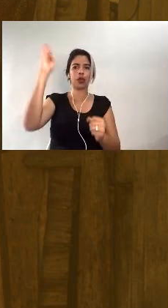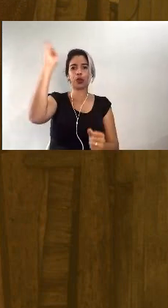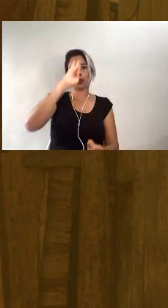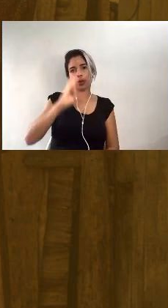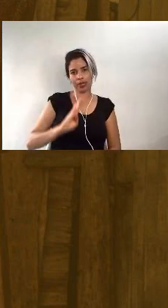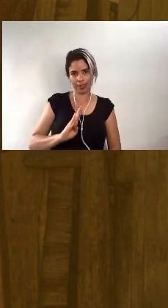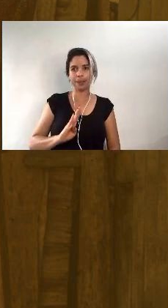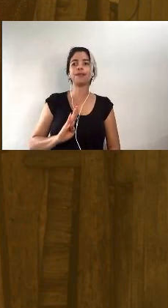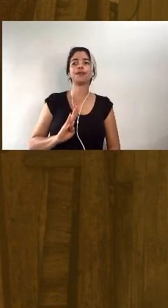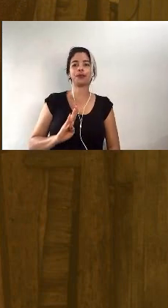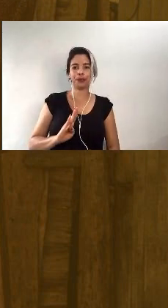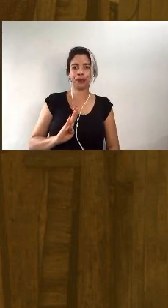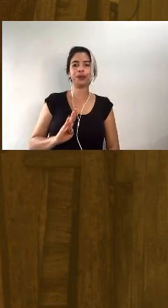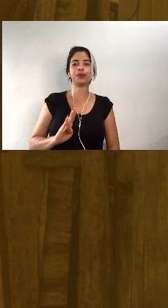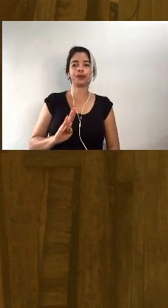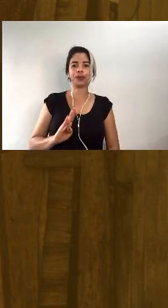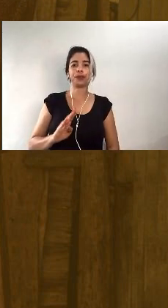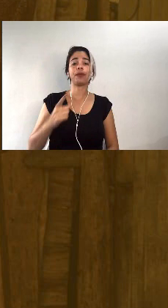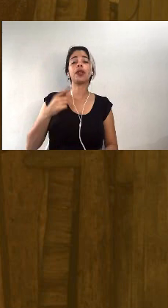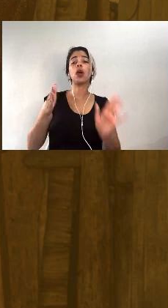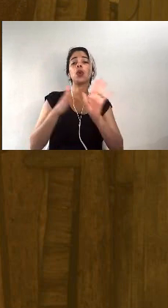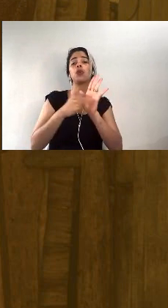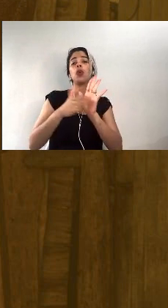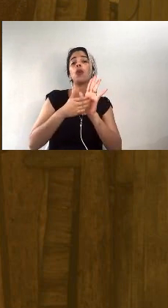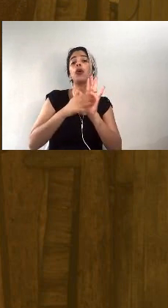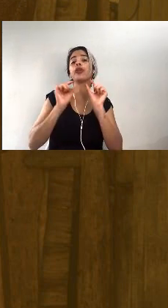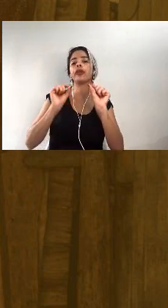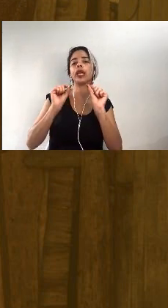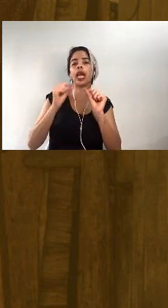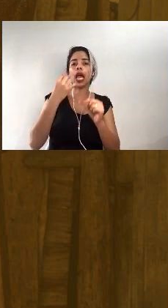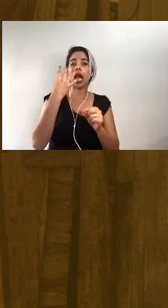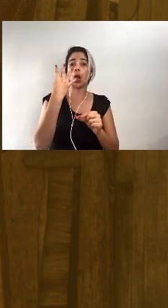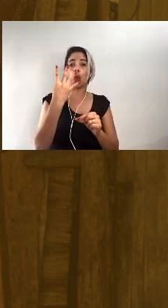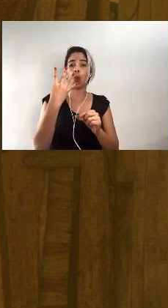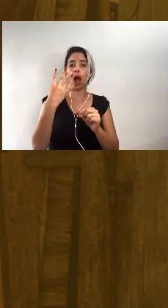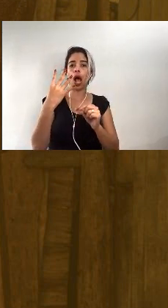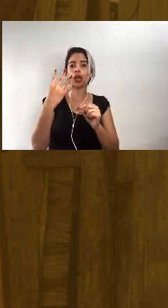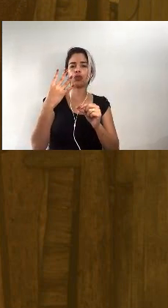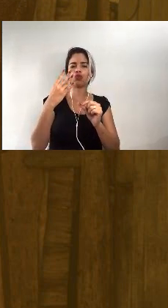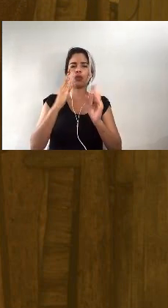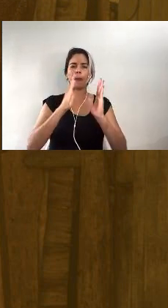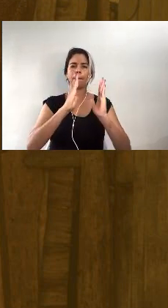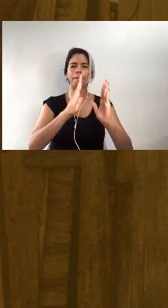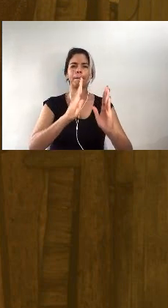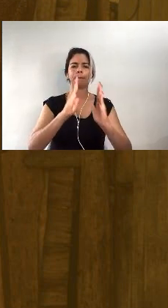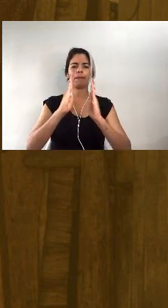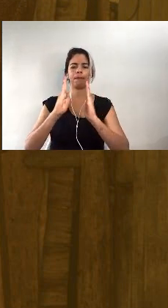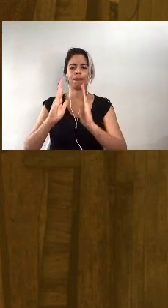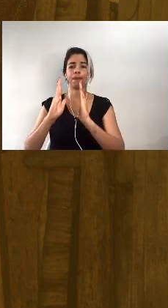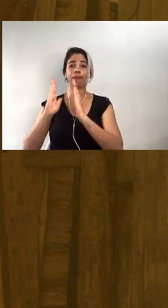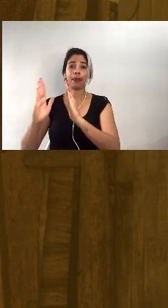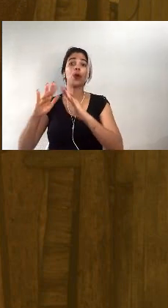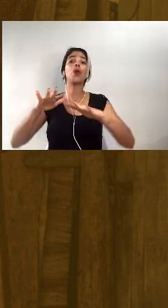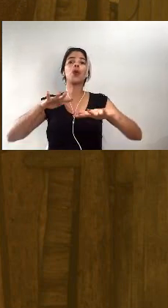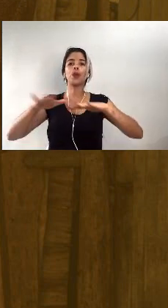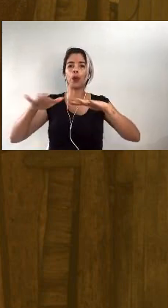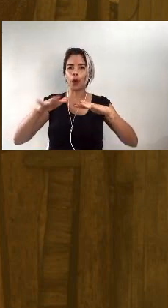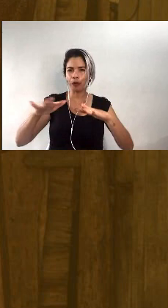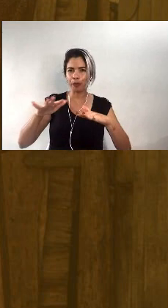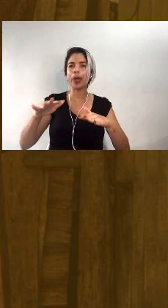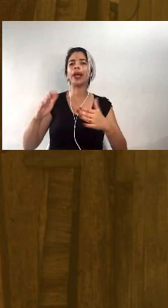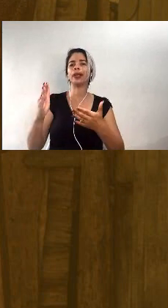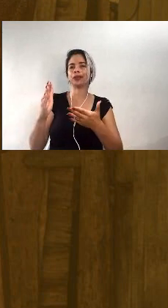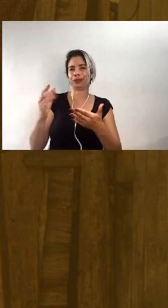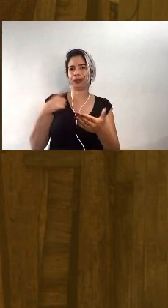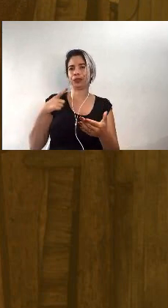da escravatura. Ele propõe ali quatro fases da organização desse movimento. Eu acho que até tem algumas coisas que podem ser problematizadas, mas